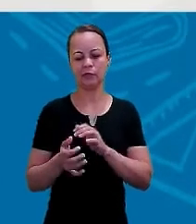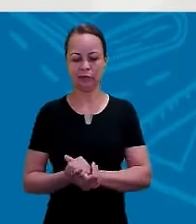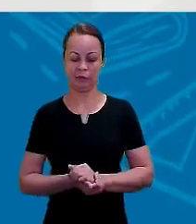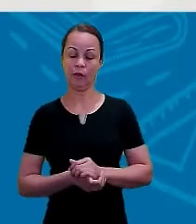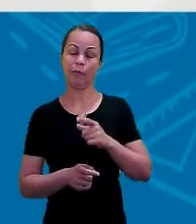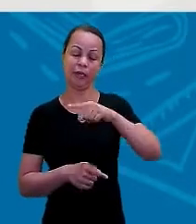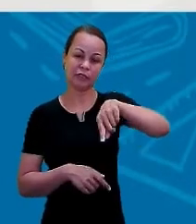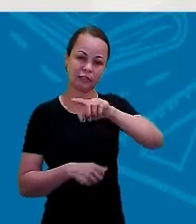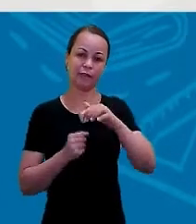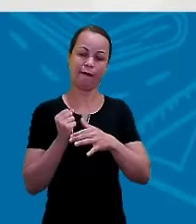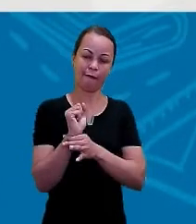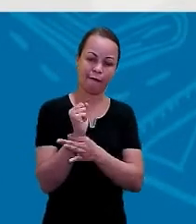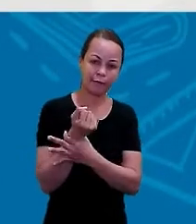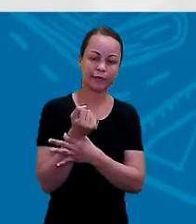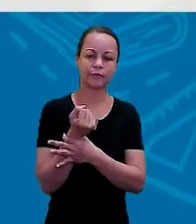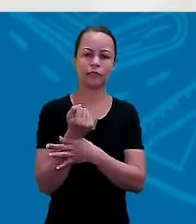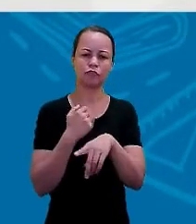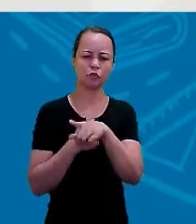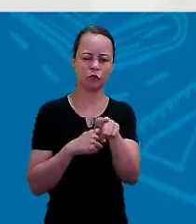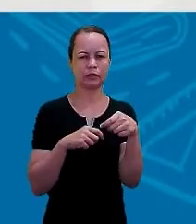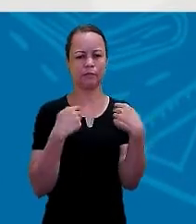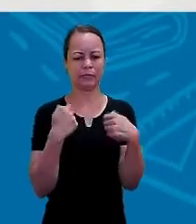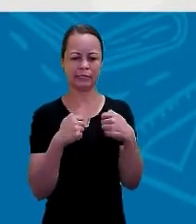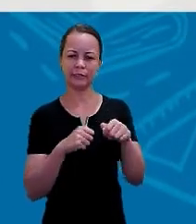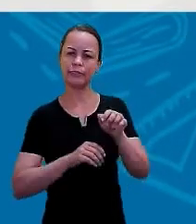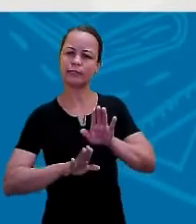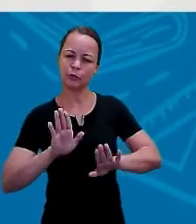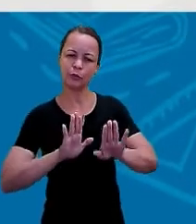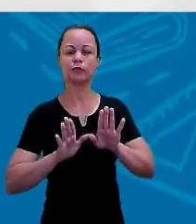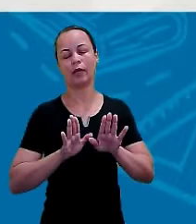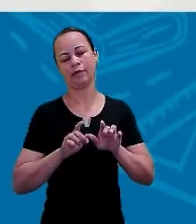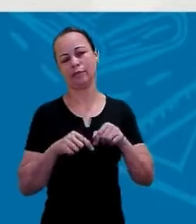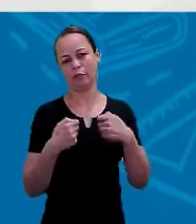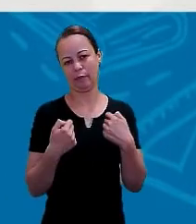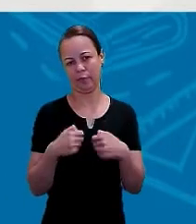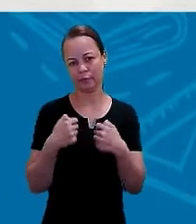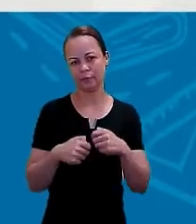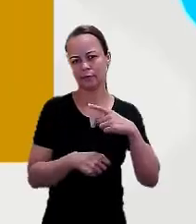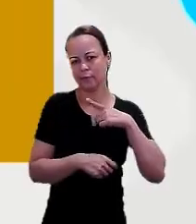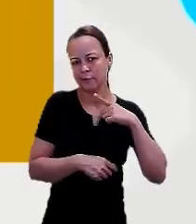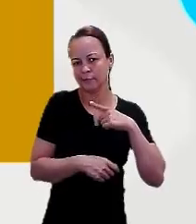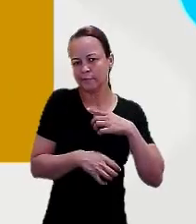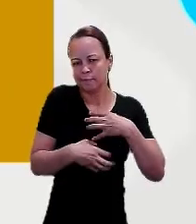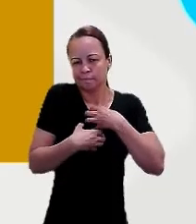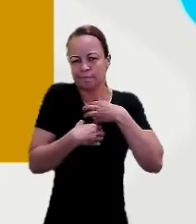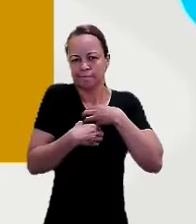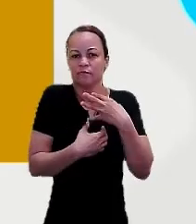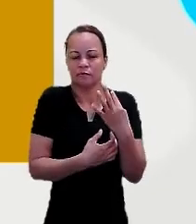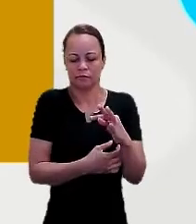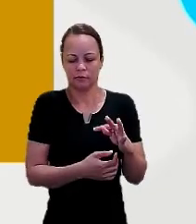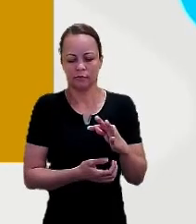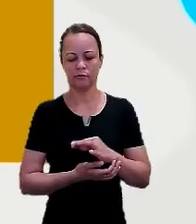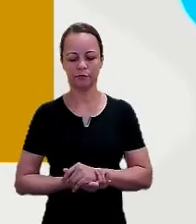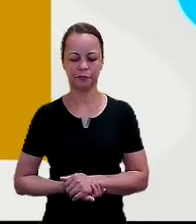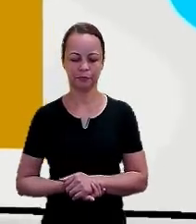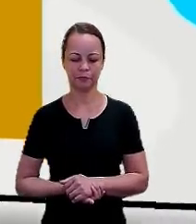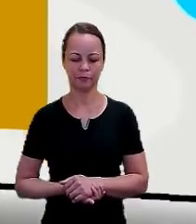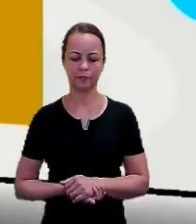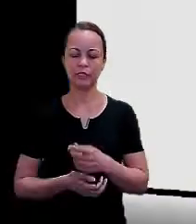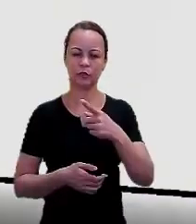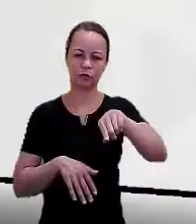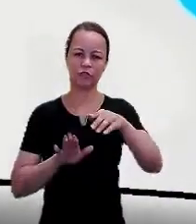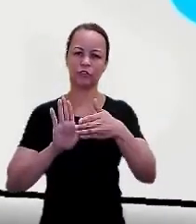que você vai se cuidar, que você precisa se cuidar. Então, abre novamente essa imagem aí, por favor, produção, para esse aluno se apropriar